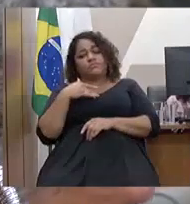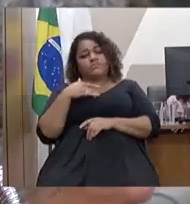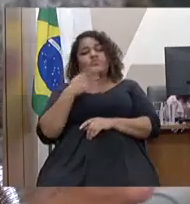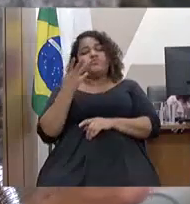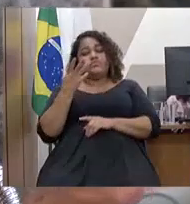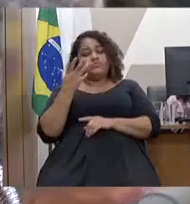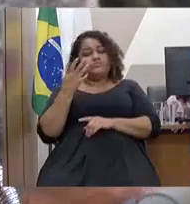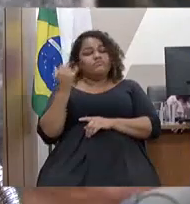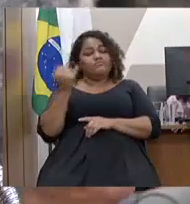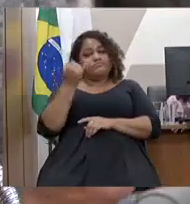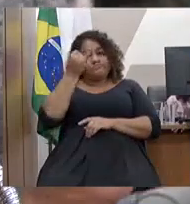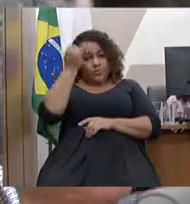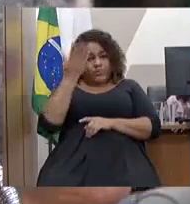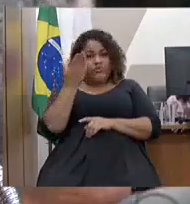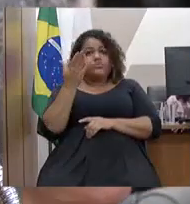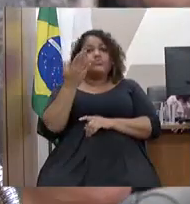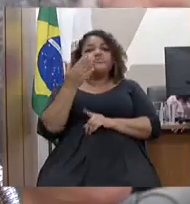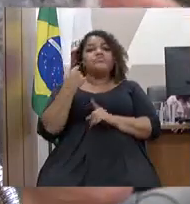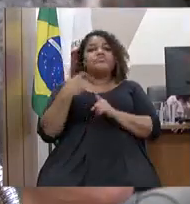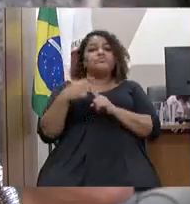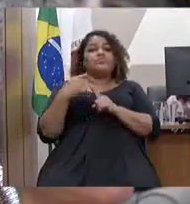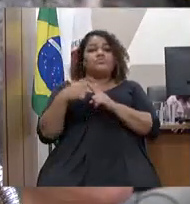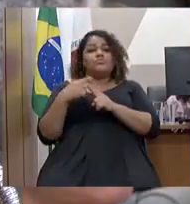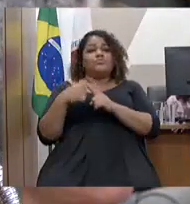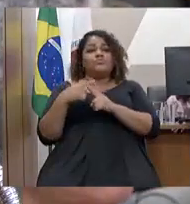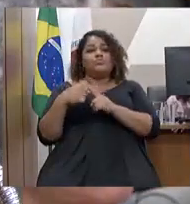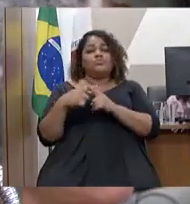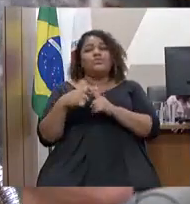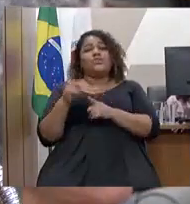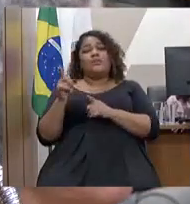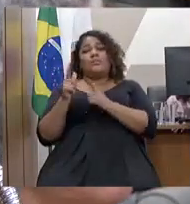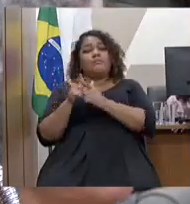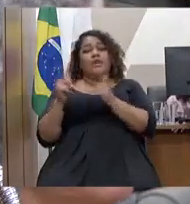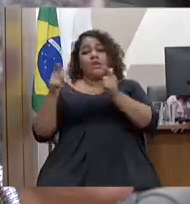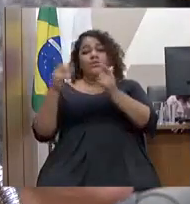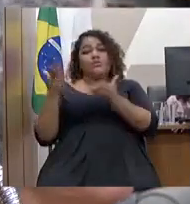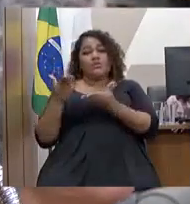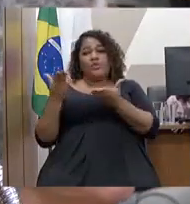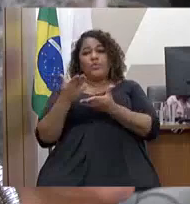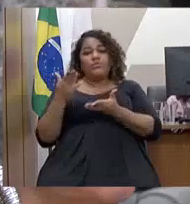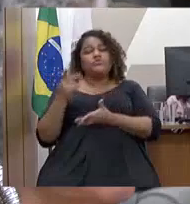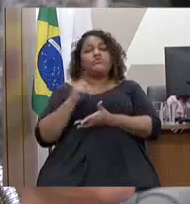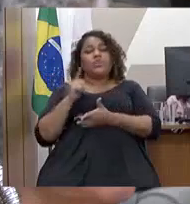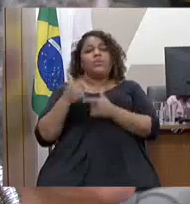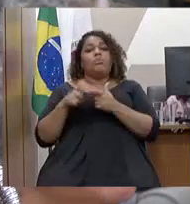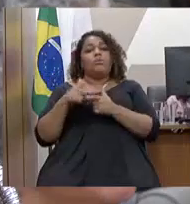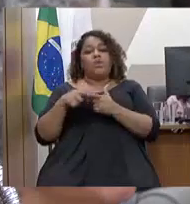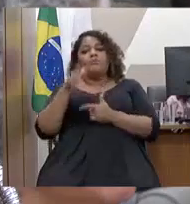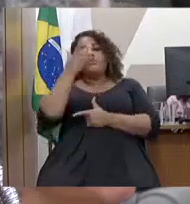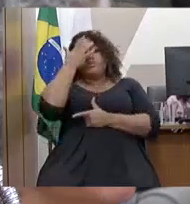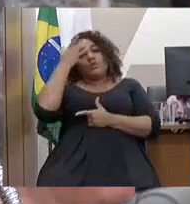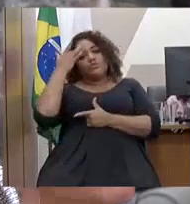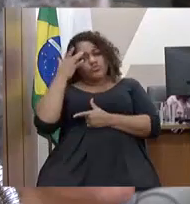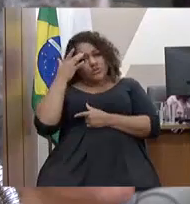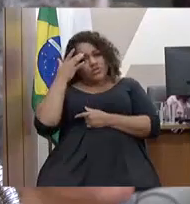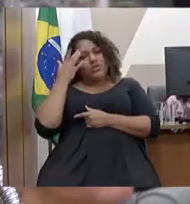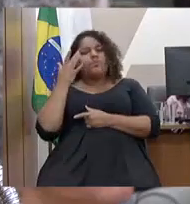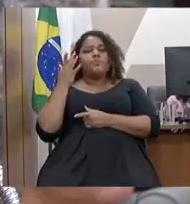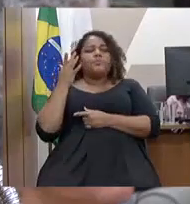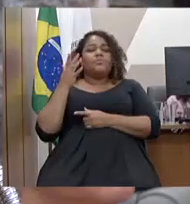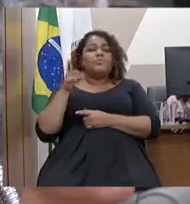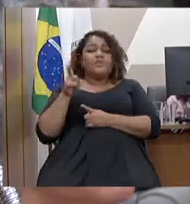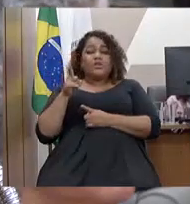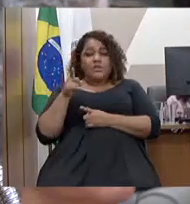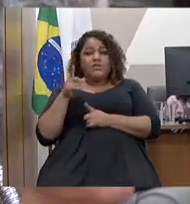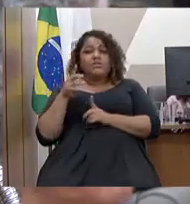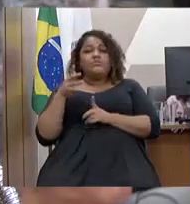profissionais da educação é exatamente porquestões de saúde mental E como que isso interferem né no